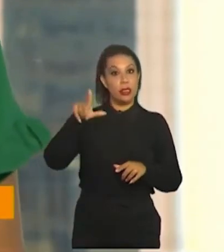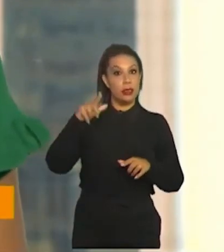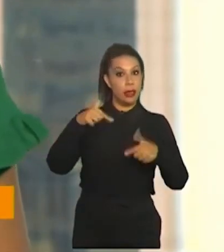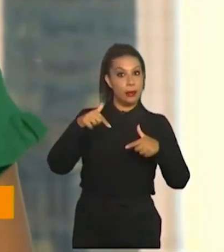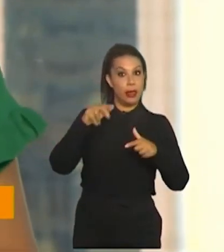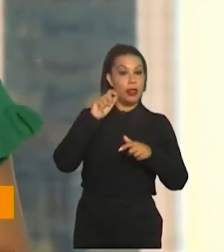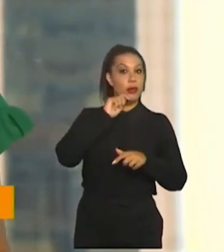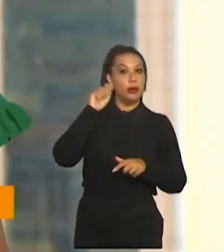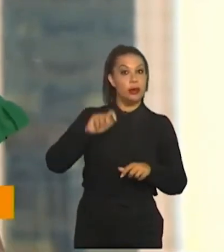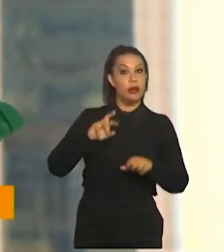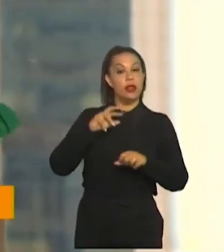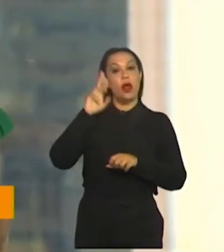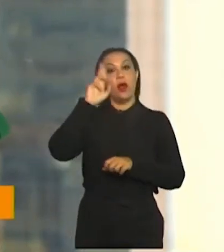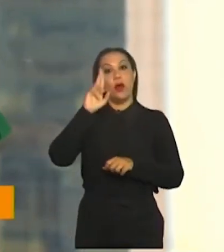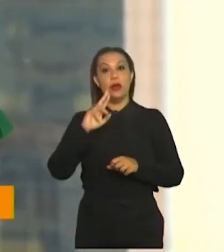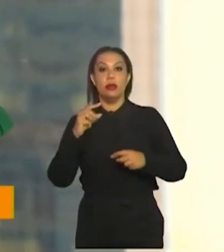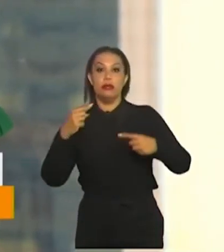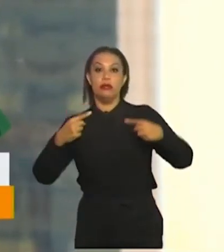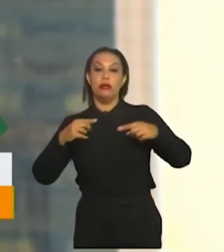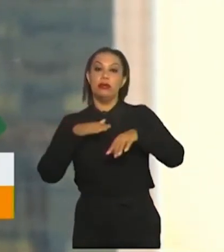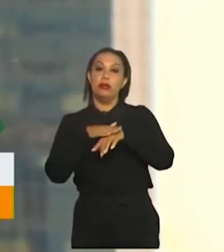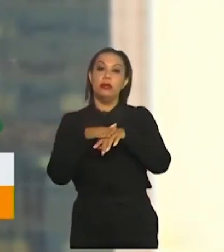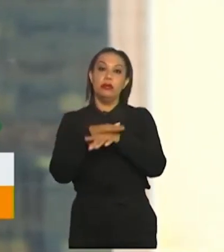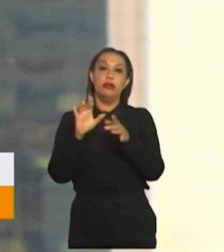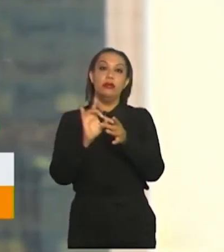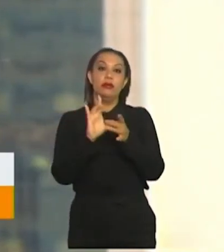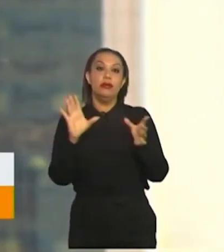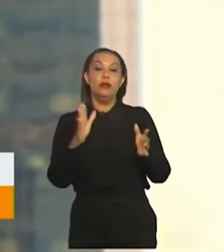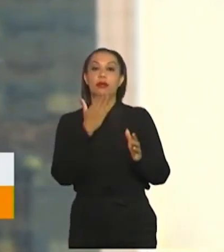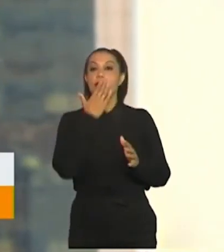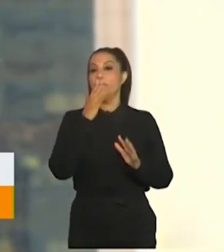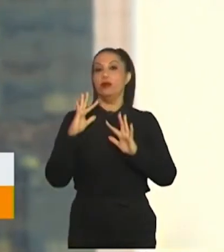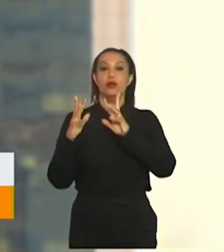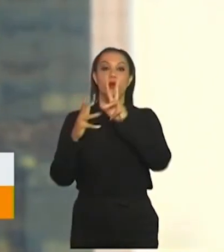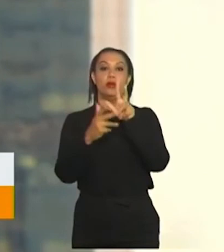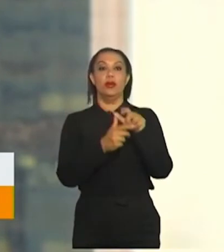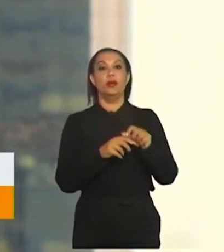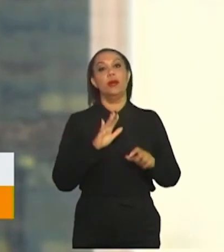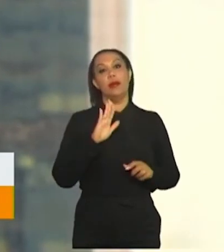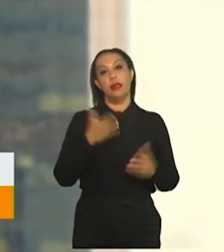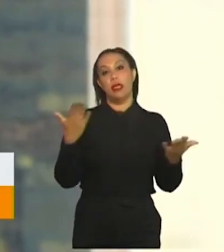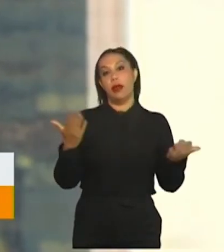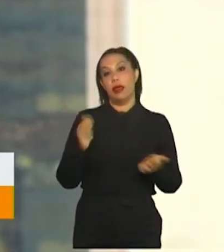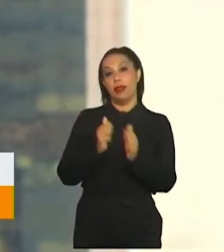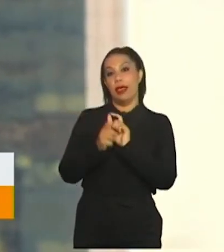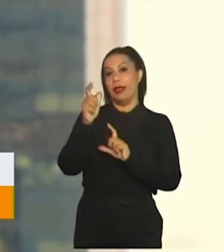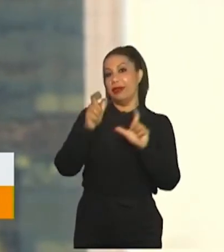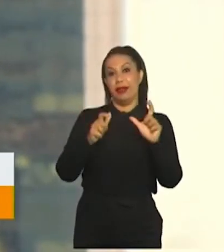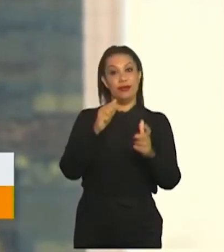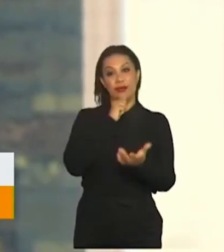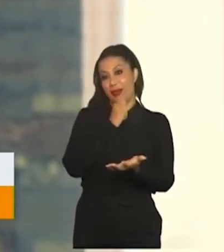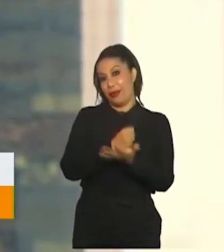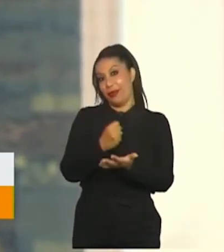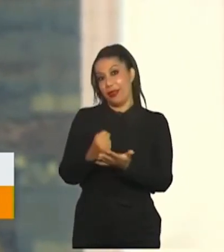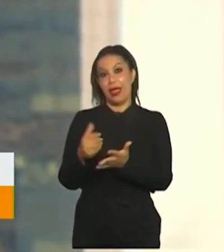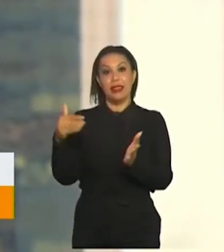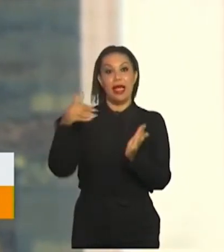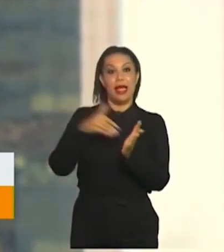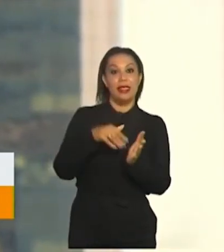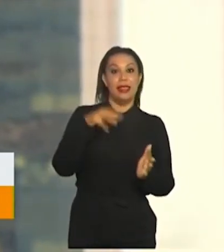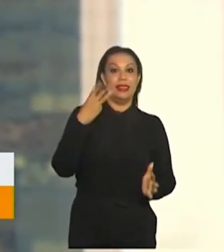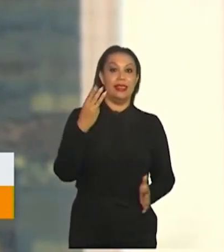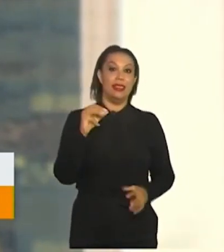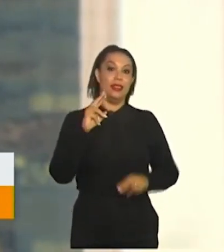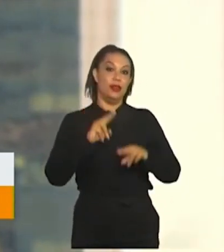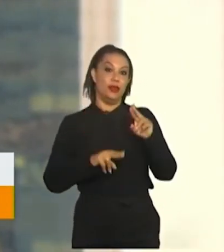Rússia possam negociar livremente com clubes de todo o mundo. Eles serão considerados como atletas sem contrato até o dia 30